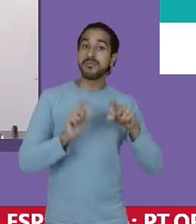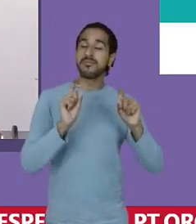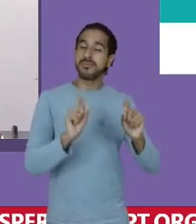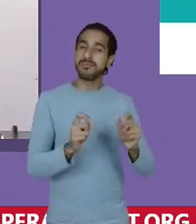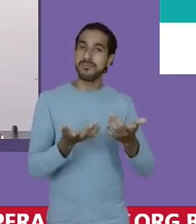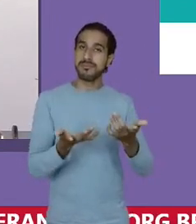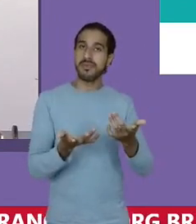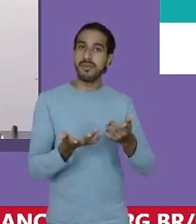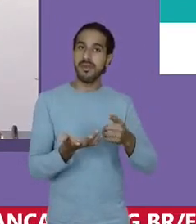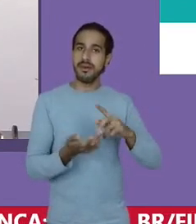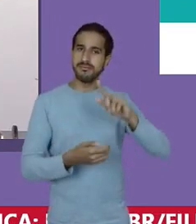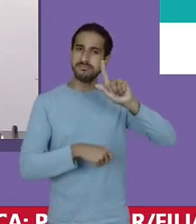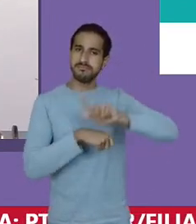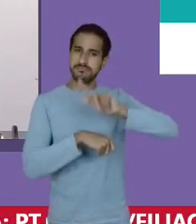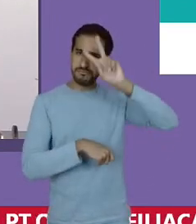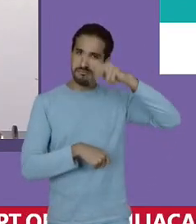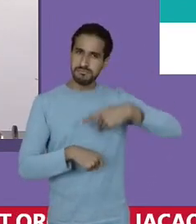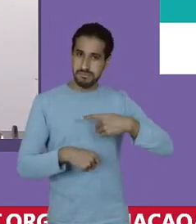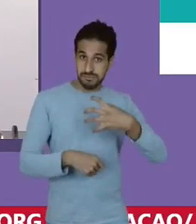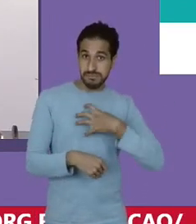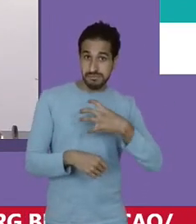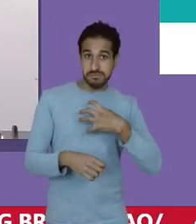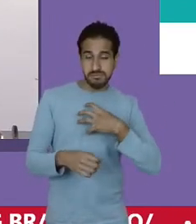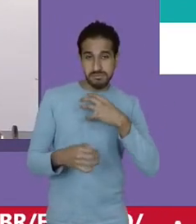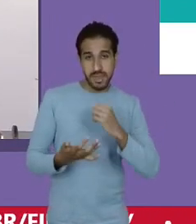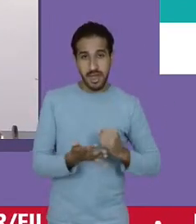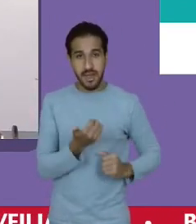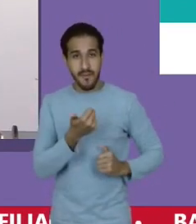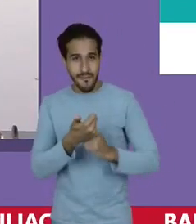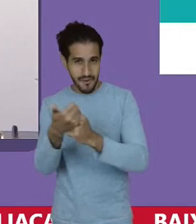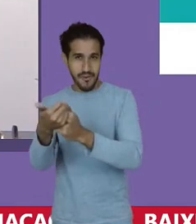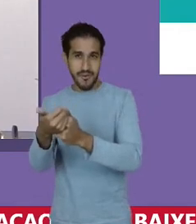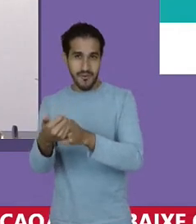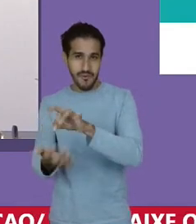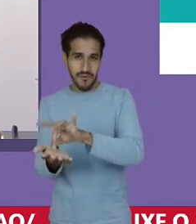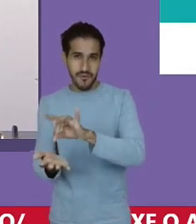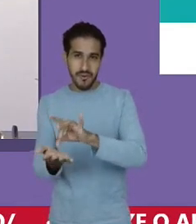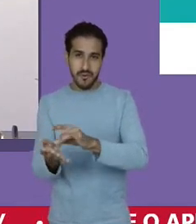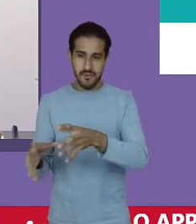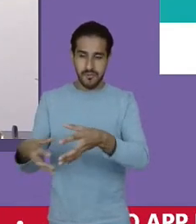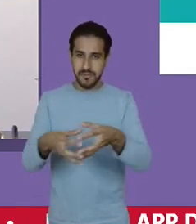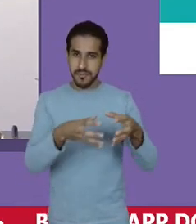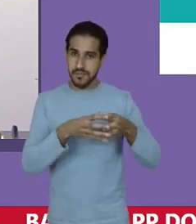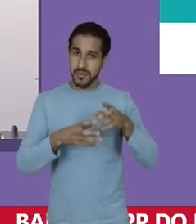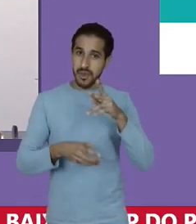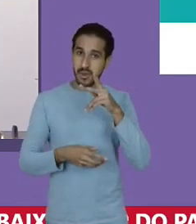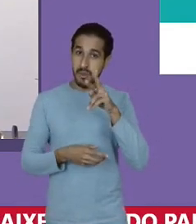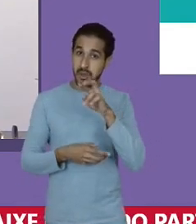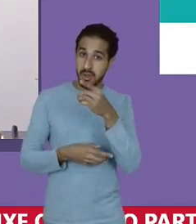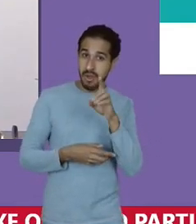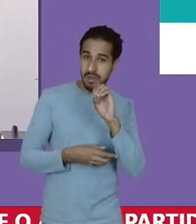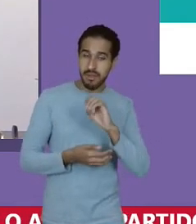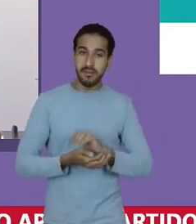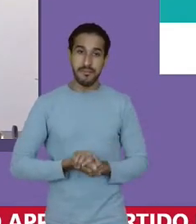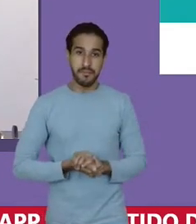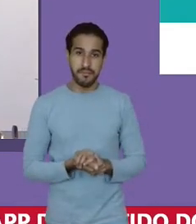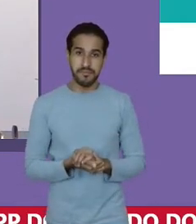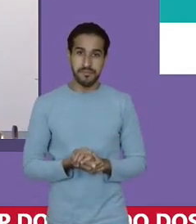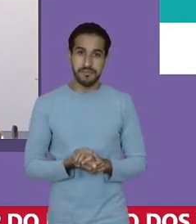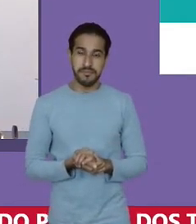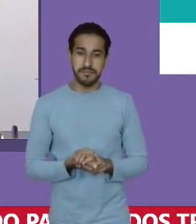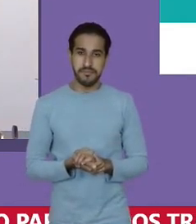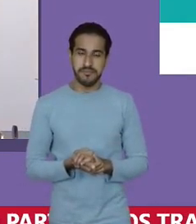é a autogestão como forma de funcionamento dos coletivos de produção.